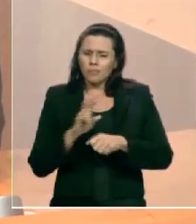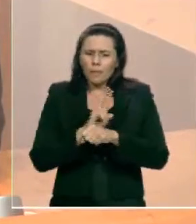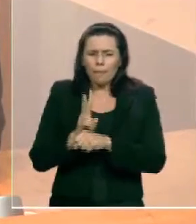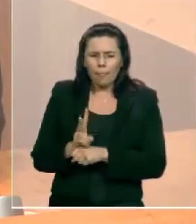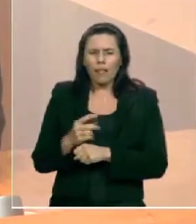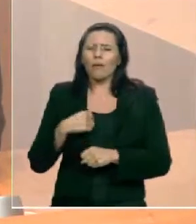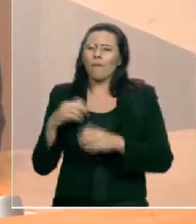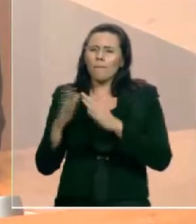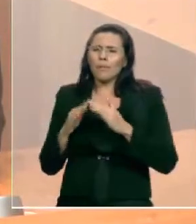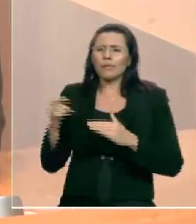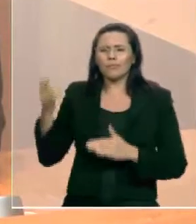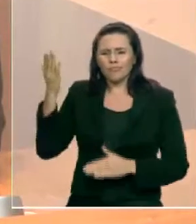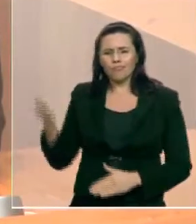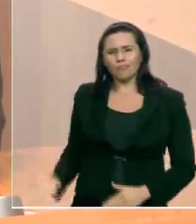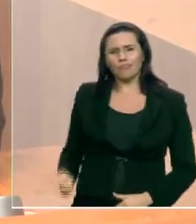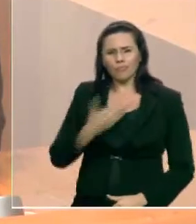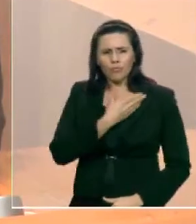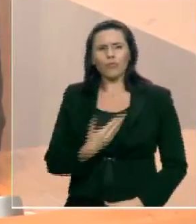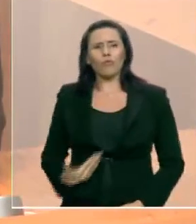governador, que ainda é